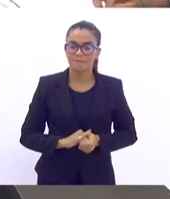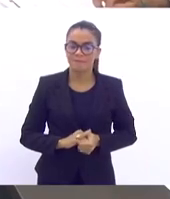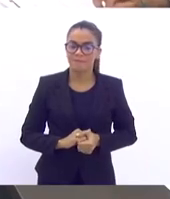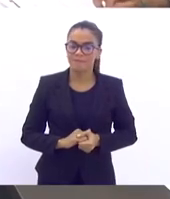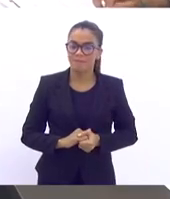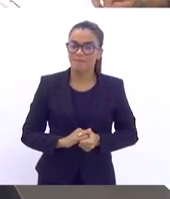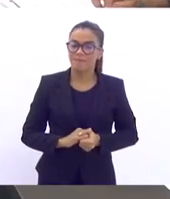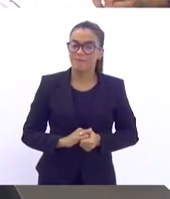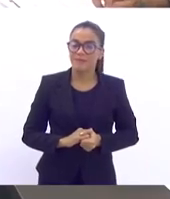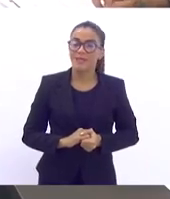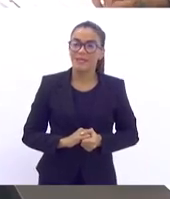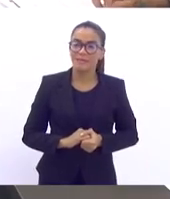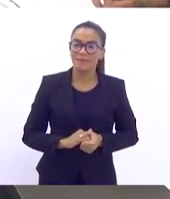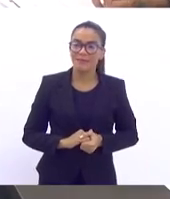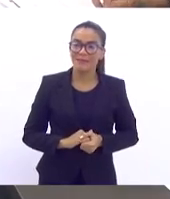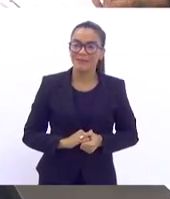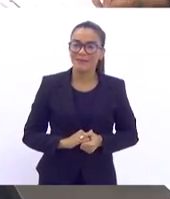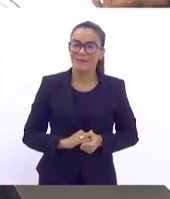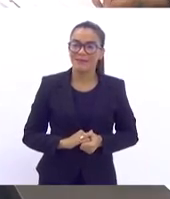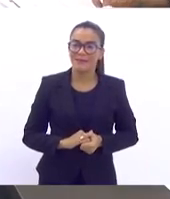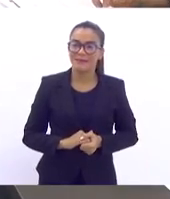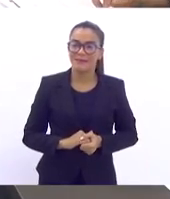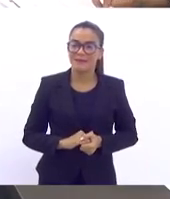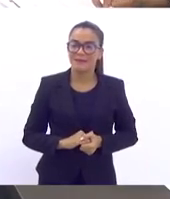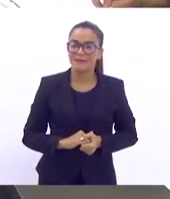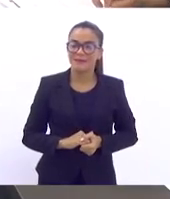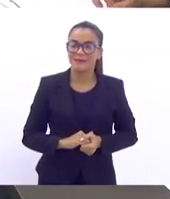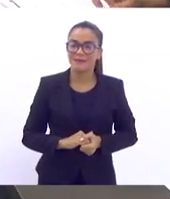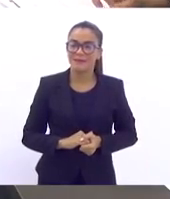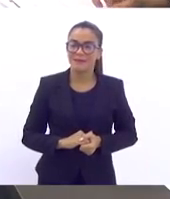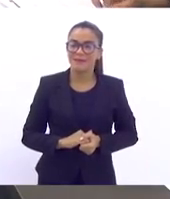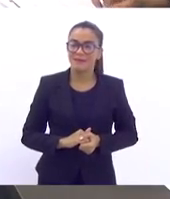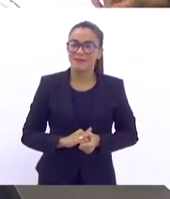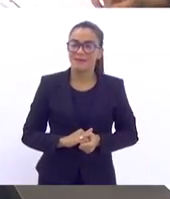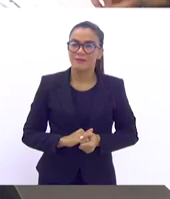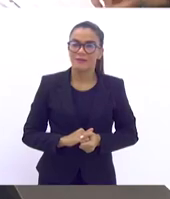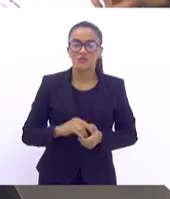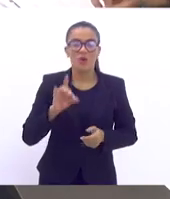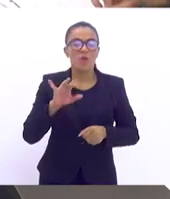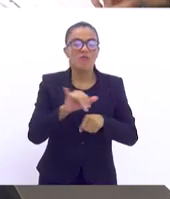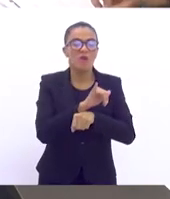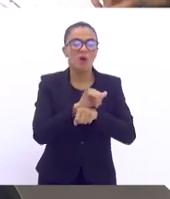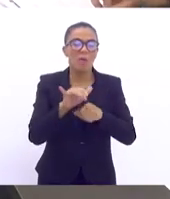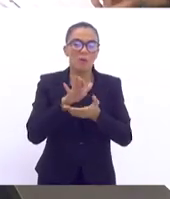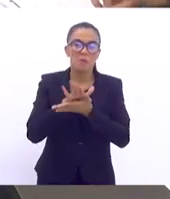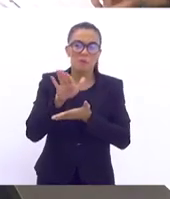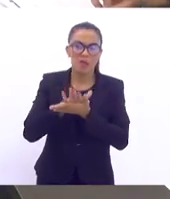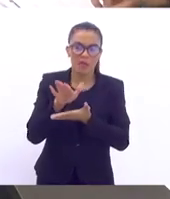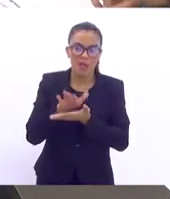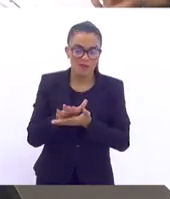antes de passar a palavra só tem uma questão de forma complicada aqui